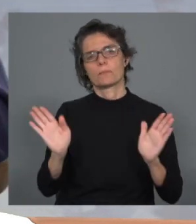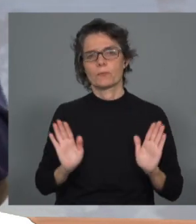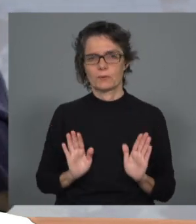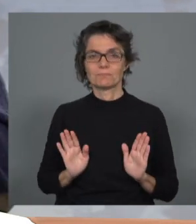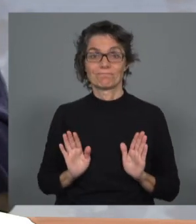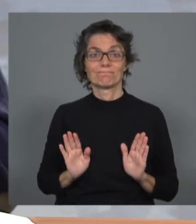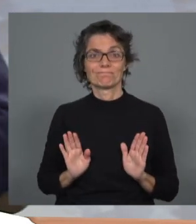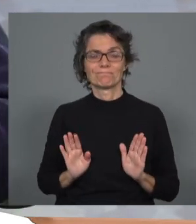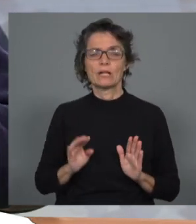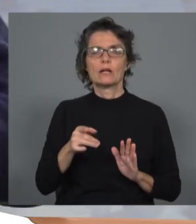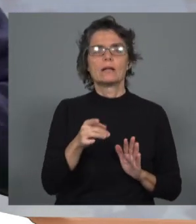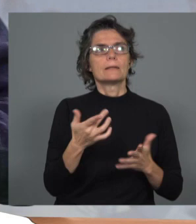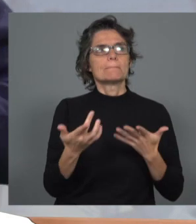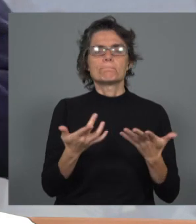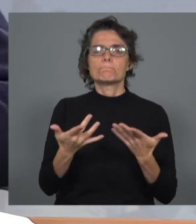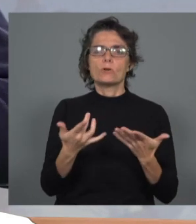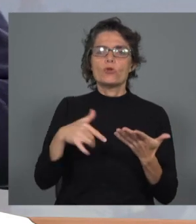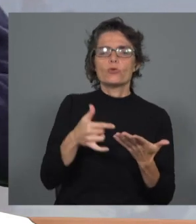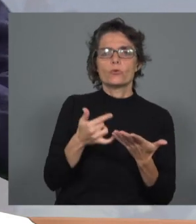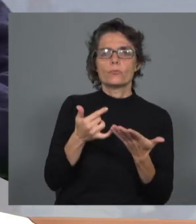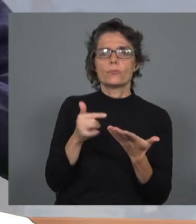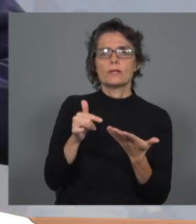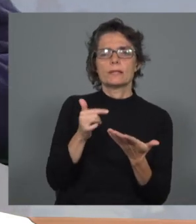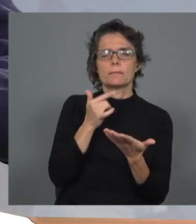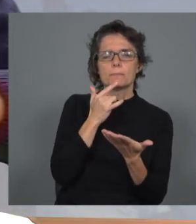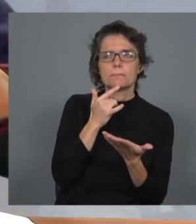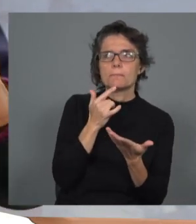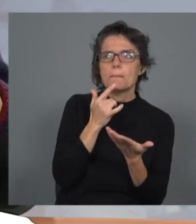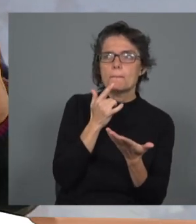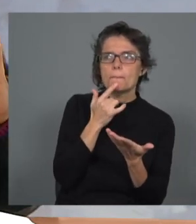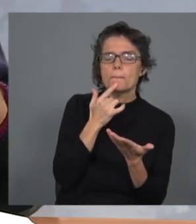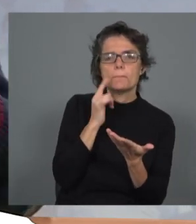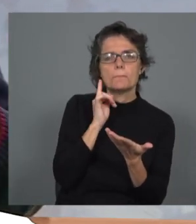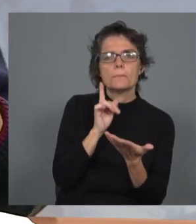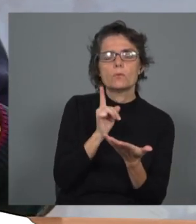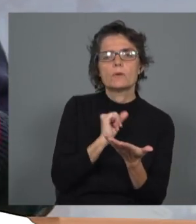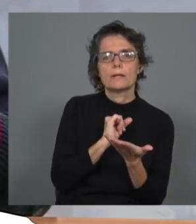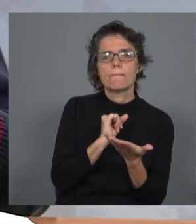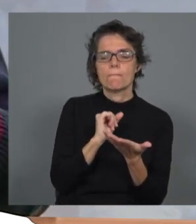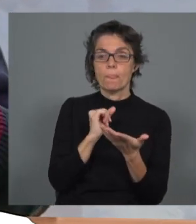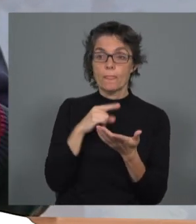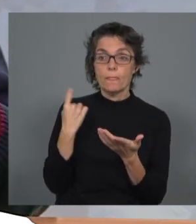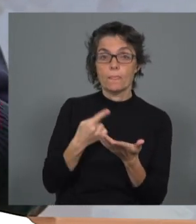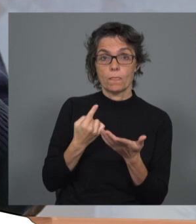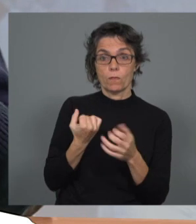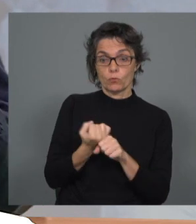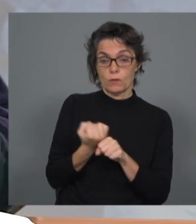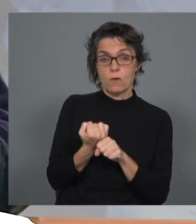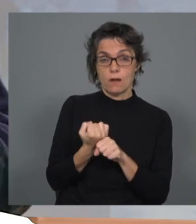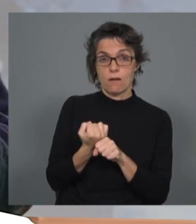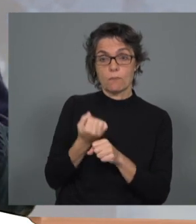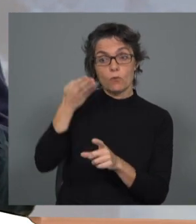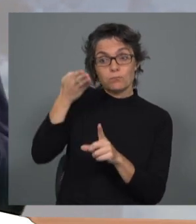portanto, refreia um bocadinho. Portanto, é preciso trabalhar para que o povo tome consciência, de facto, dos seus direitos. E não